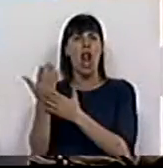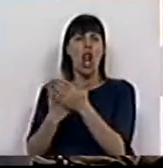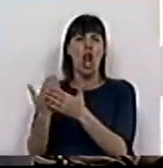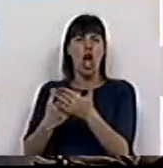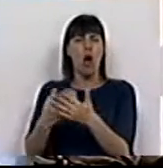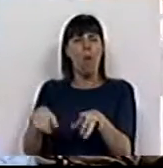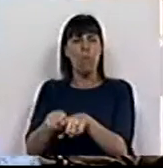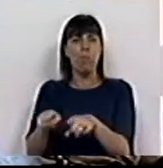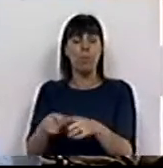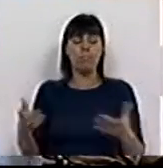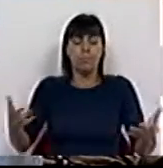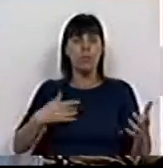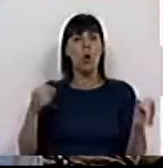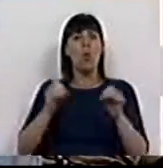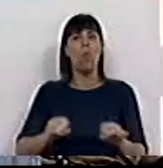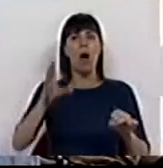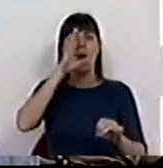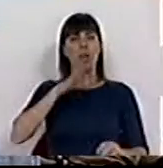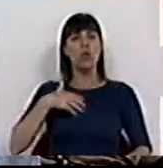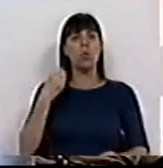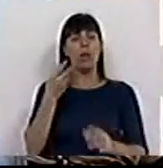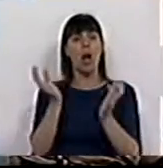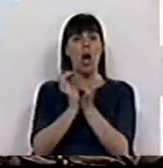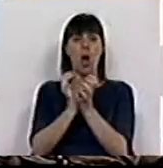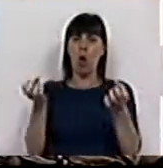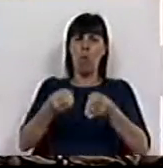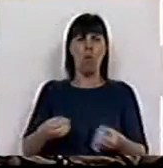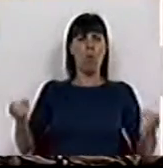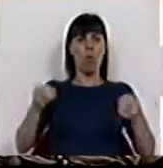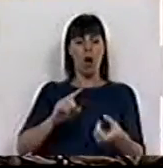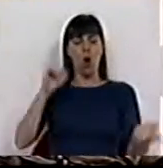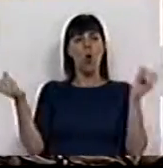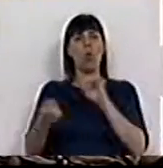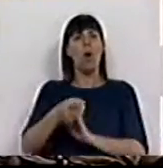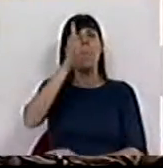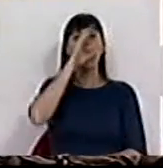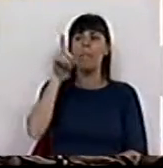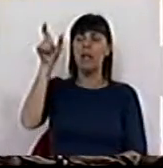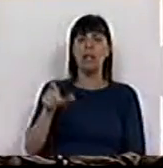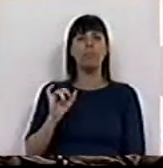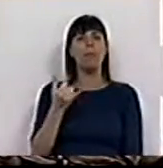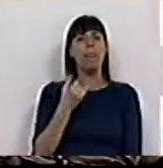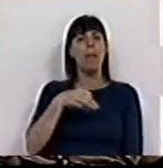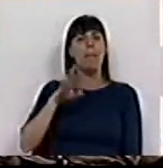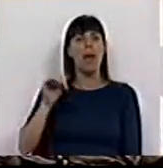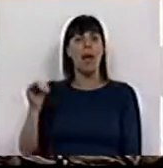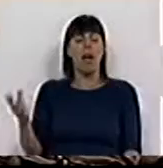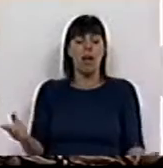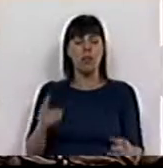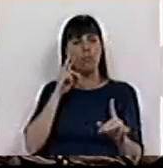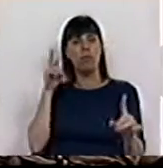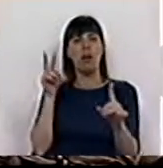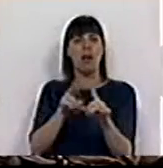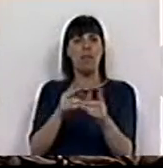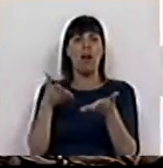negócio. Deixámos de ter um Ministério da Solidariedade e Segurança Social para ter um Ministro das IPSS. É uma